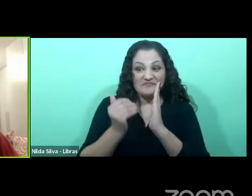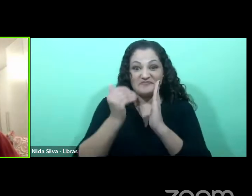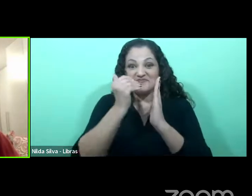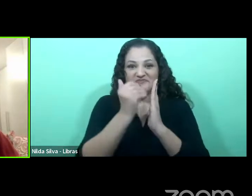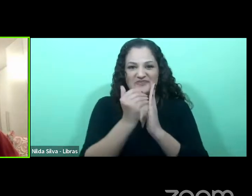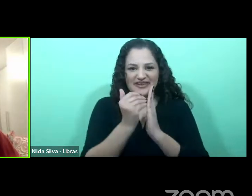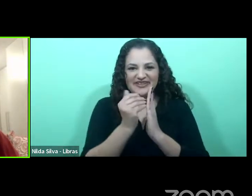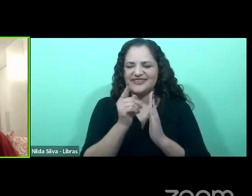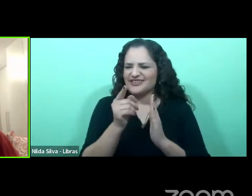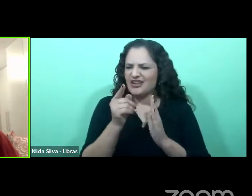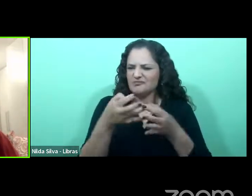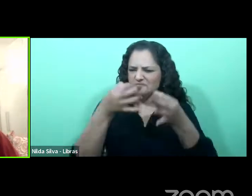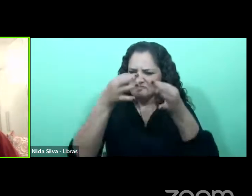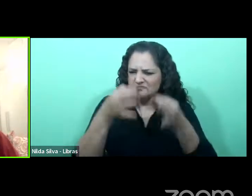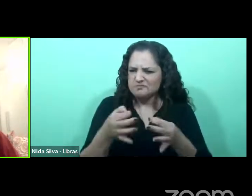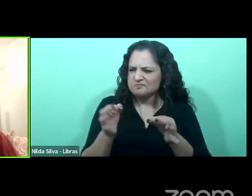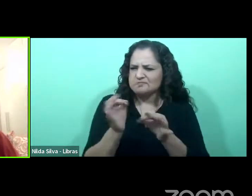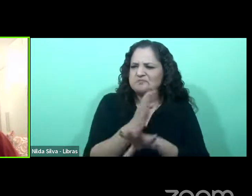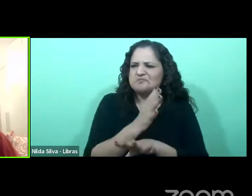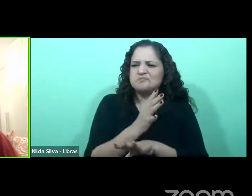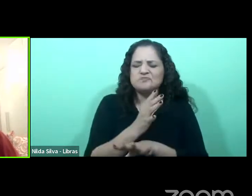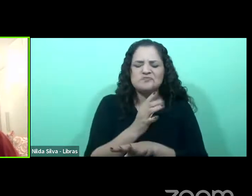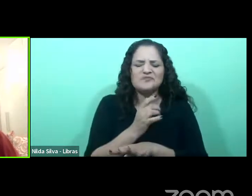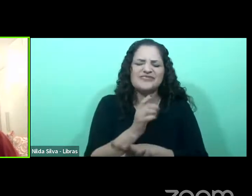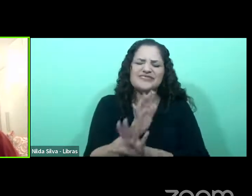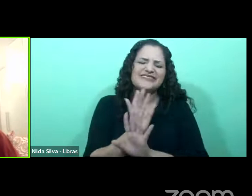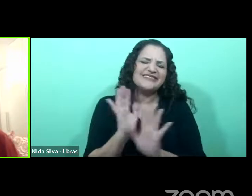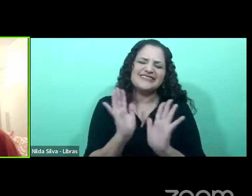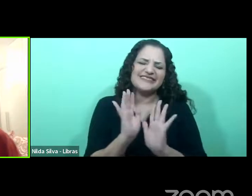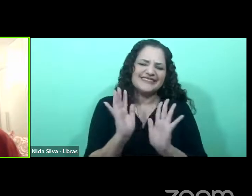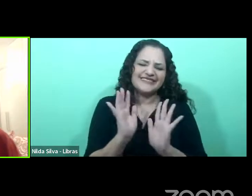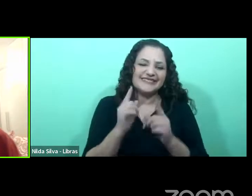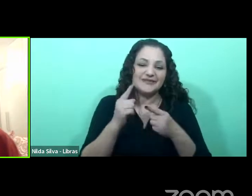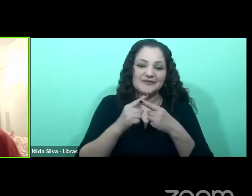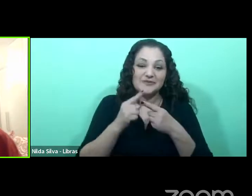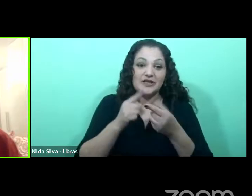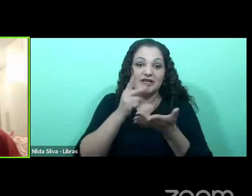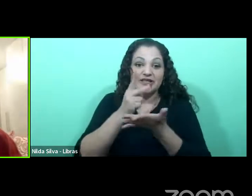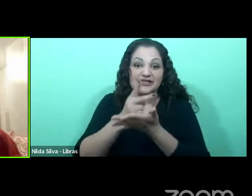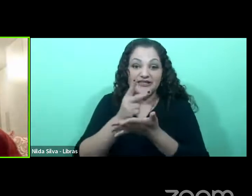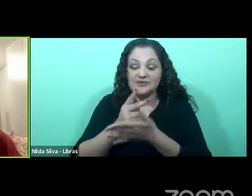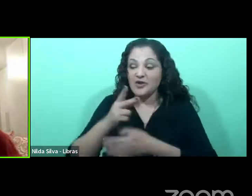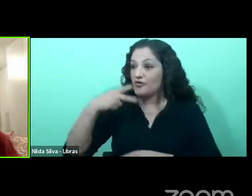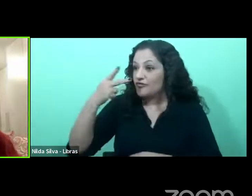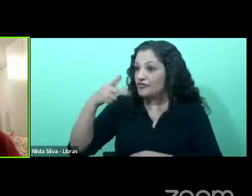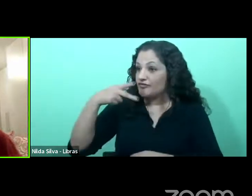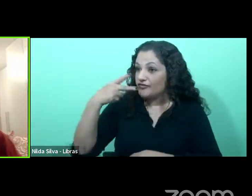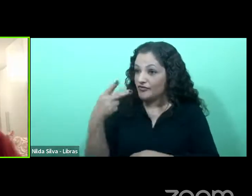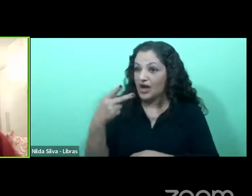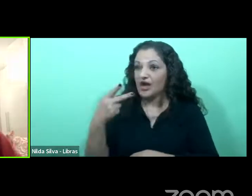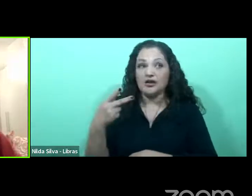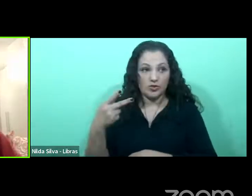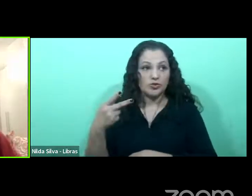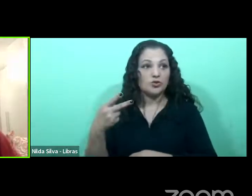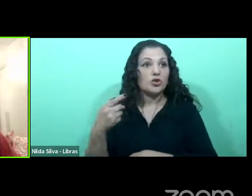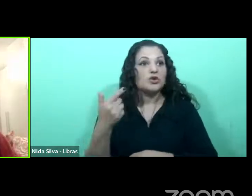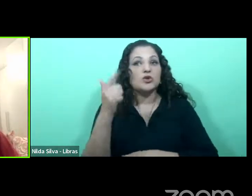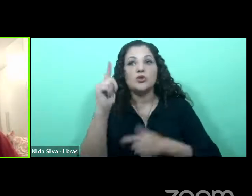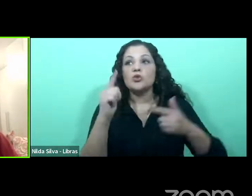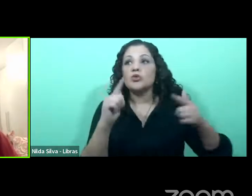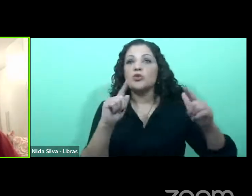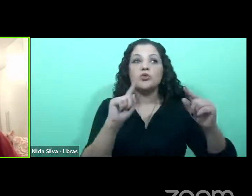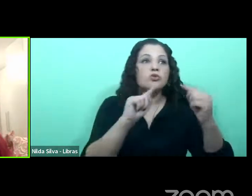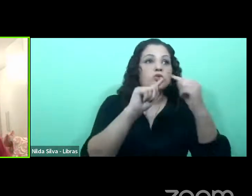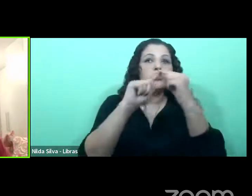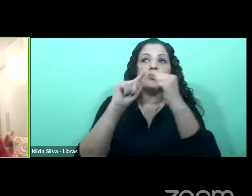exata. Então, toda vez que eu falo, tem aquilo que eu estou dizendo, que as coisas estão dizendo por mim. Conversar